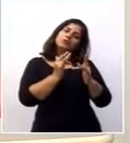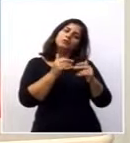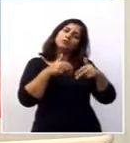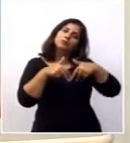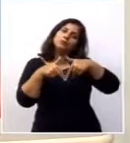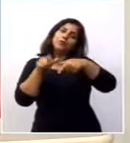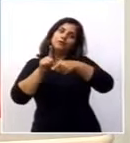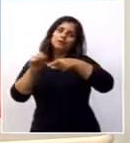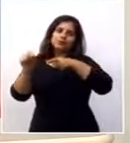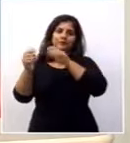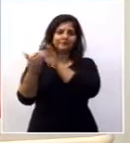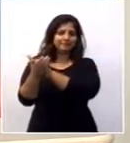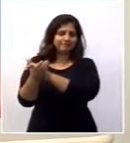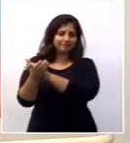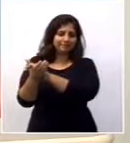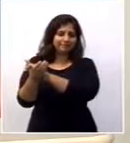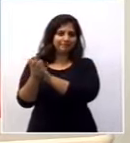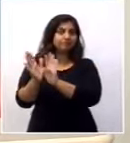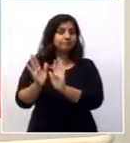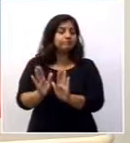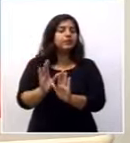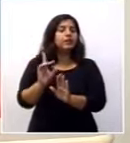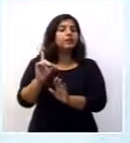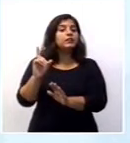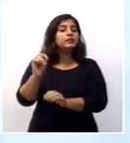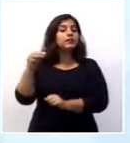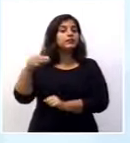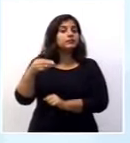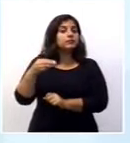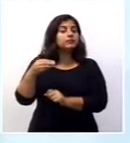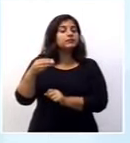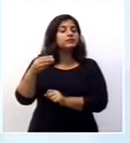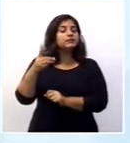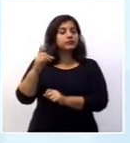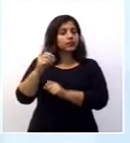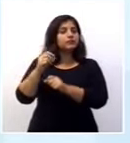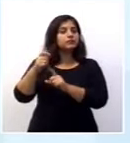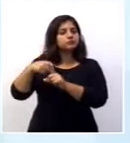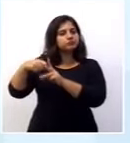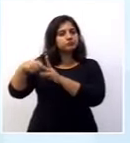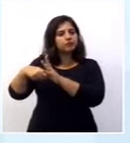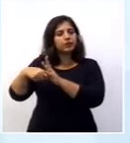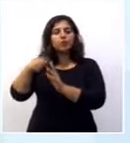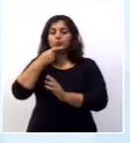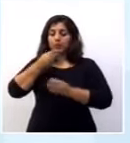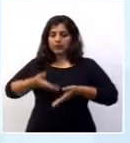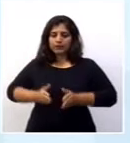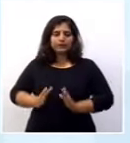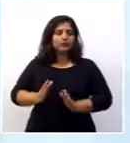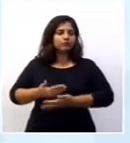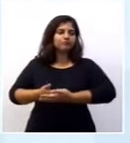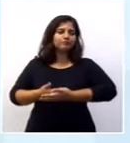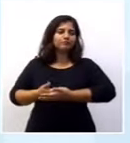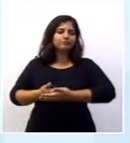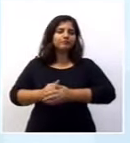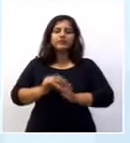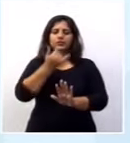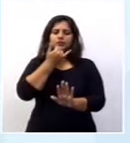fugir para casar. Depois de 10 meses, Noêmia deu à luz a um menino.